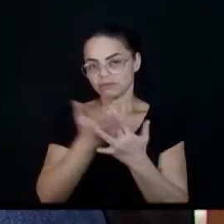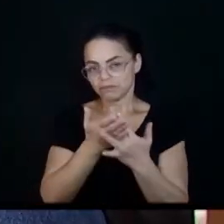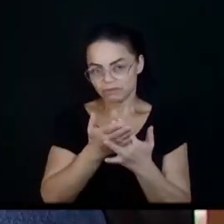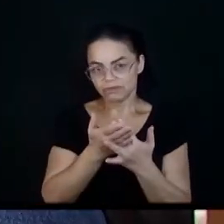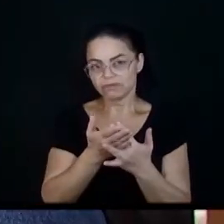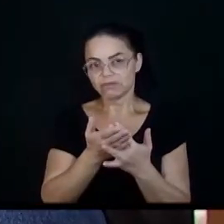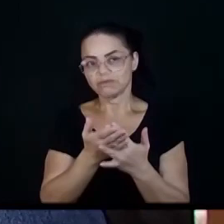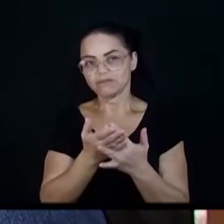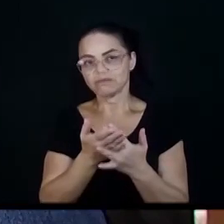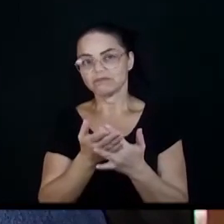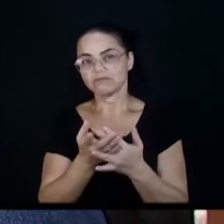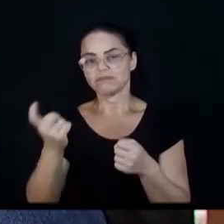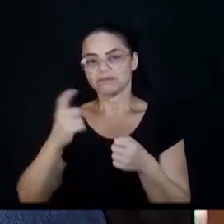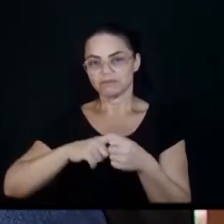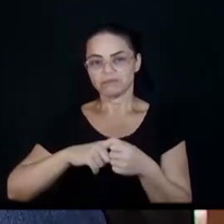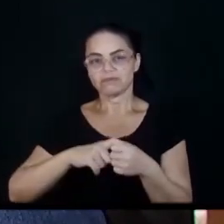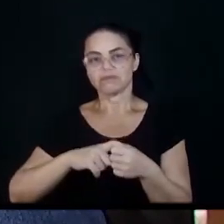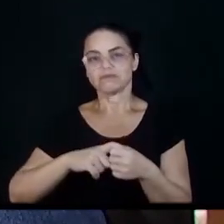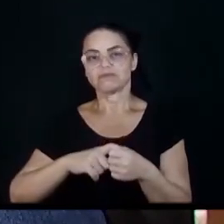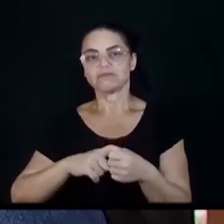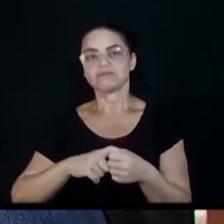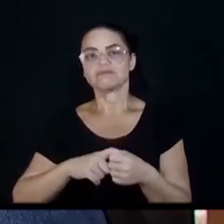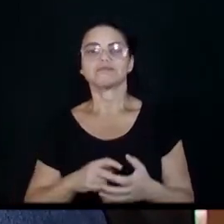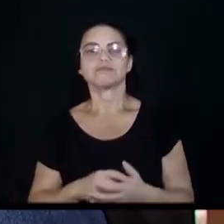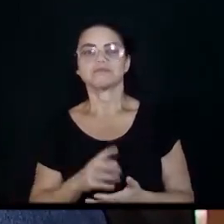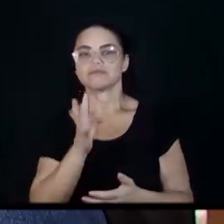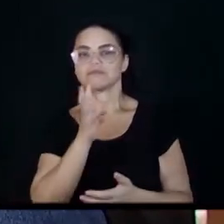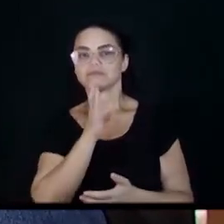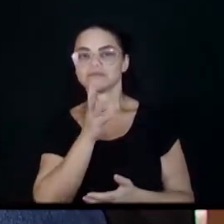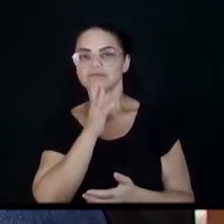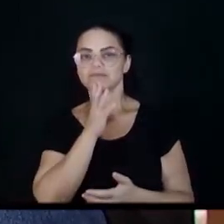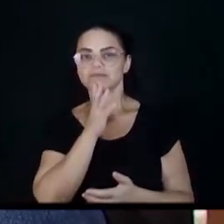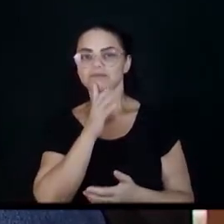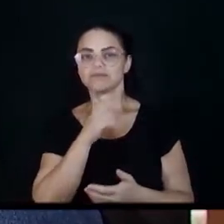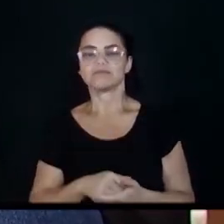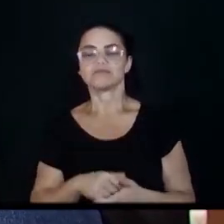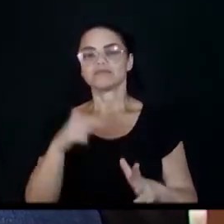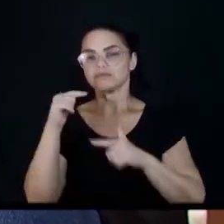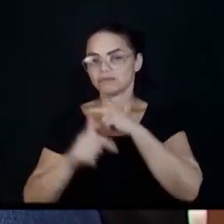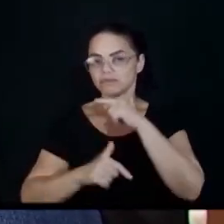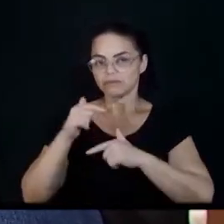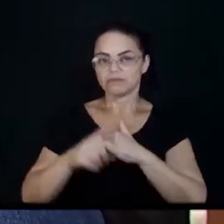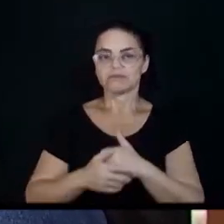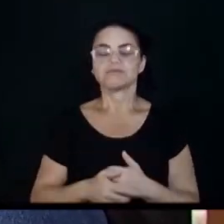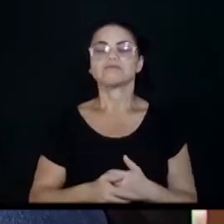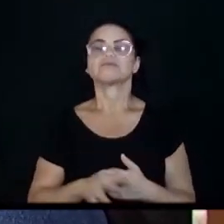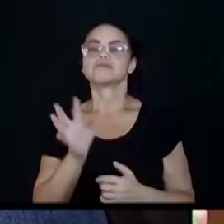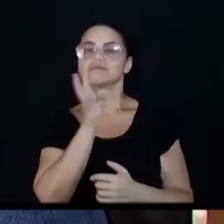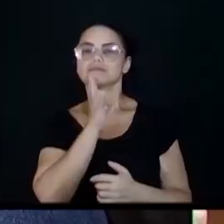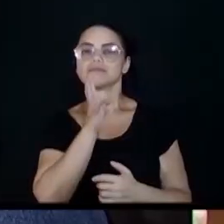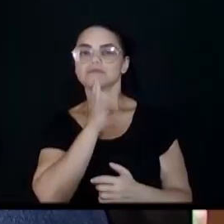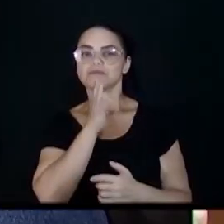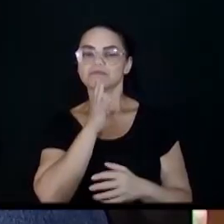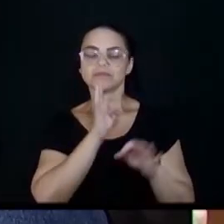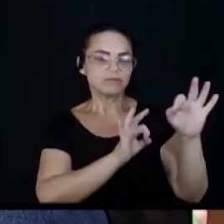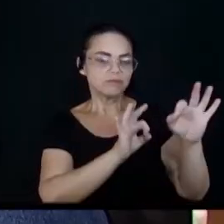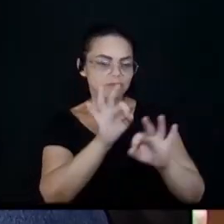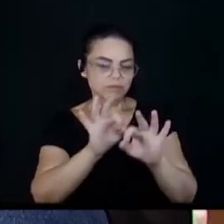volta a gente vai conhecer um pouquinho aí do trabalho, a gente vai conhecer também os projetos. E